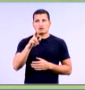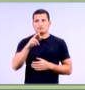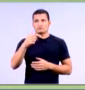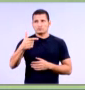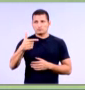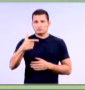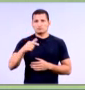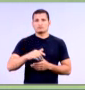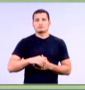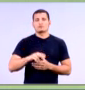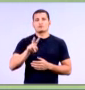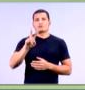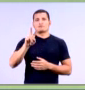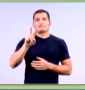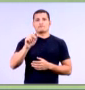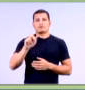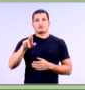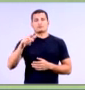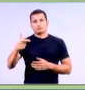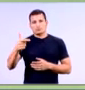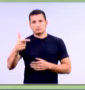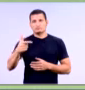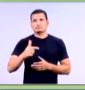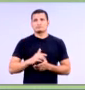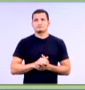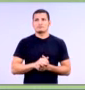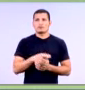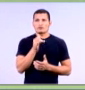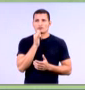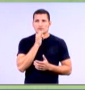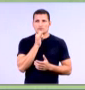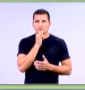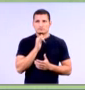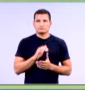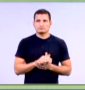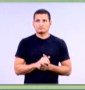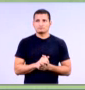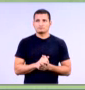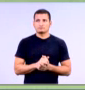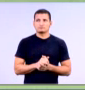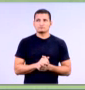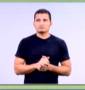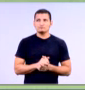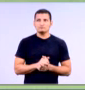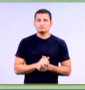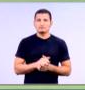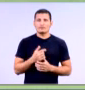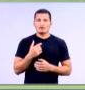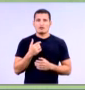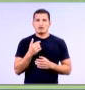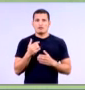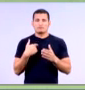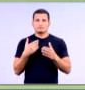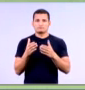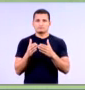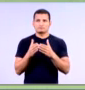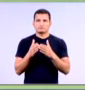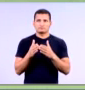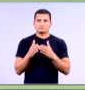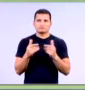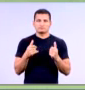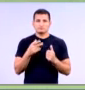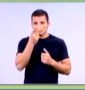e variável 2, no caso, parâmetro 2. Exemplo, quando eu peço, né, aquele exemplo que eu coloquei